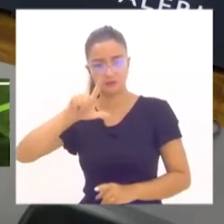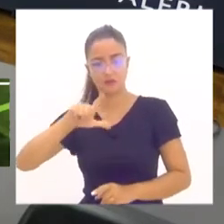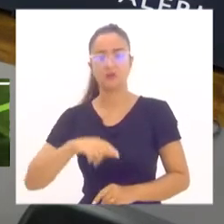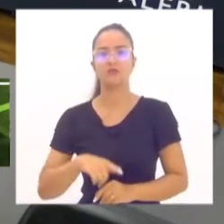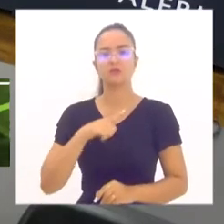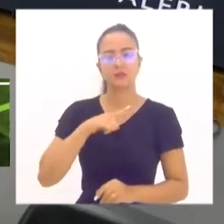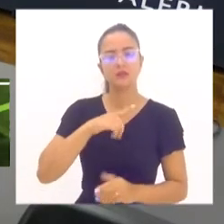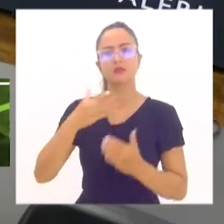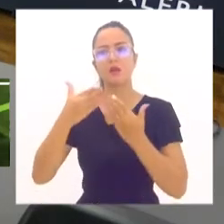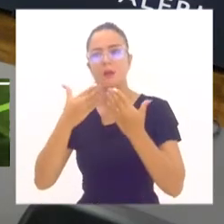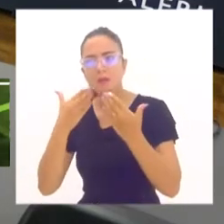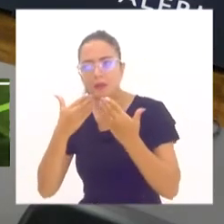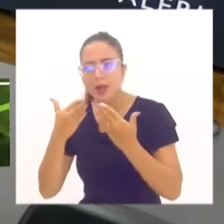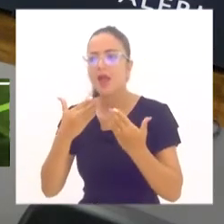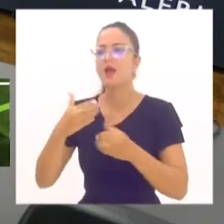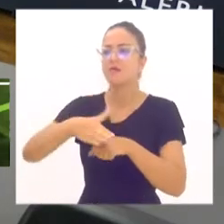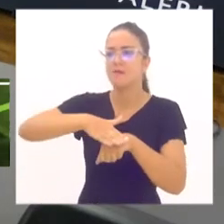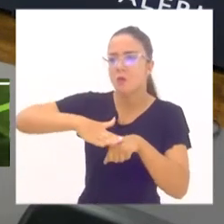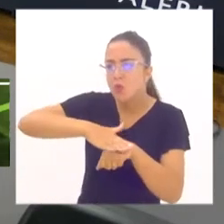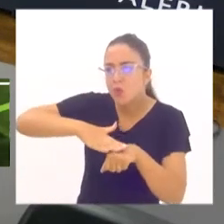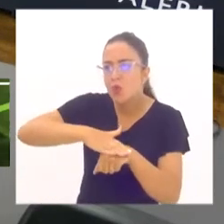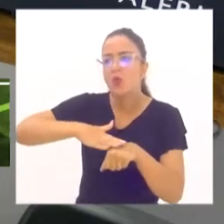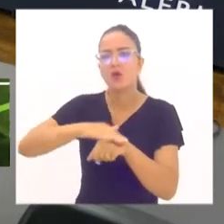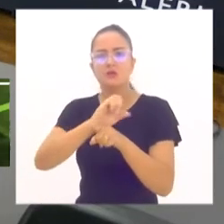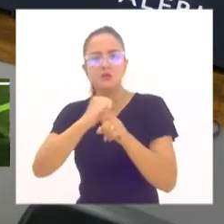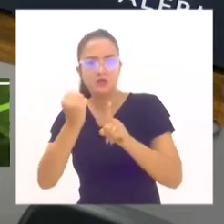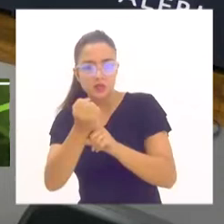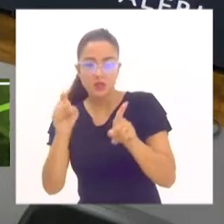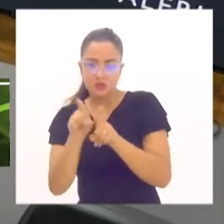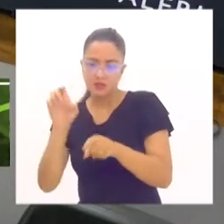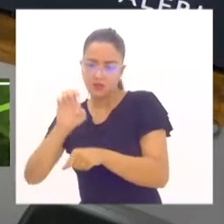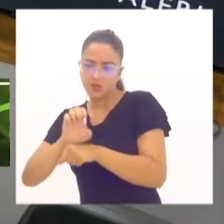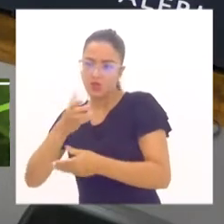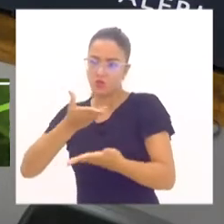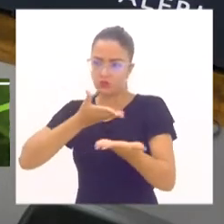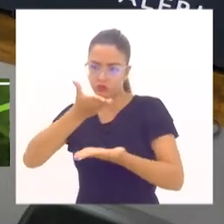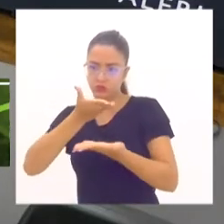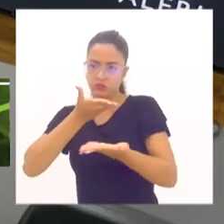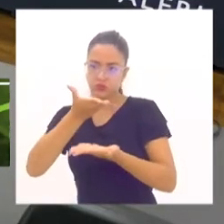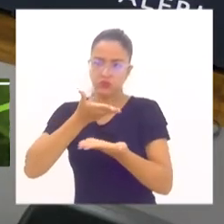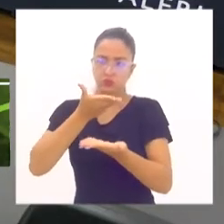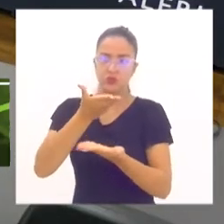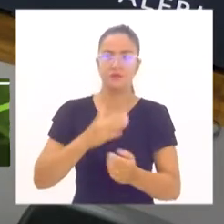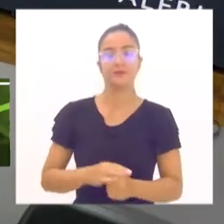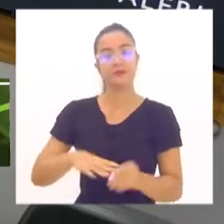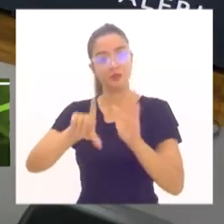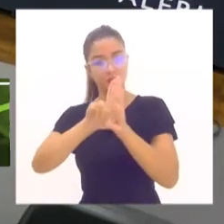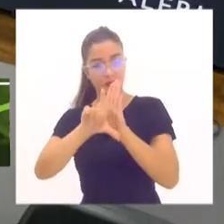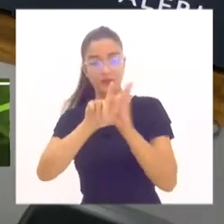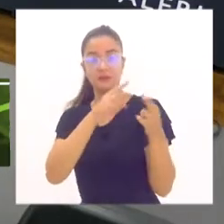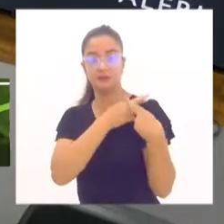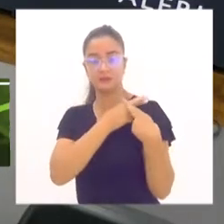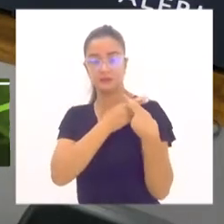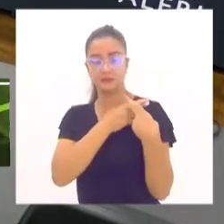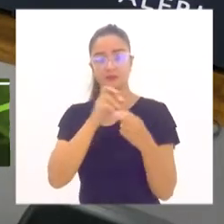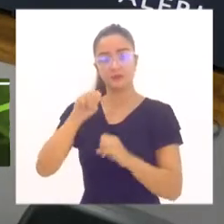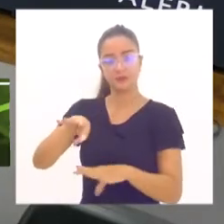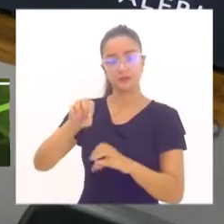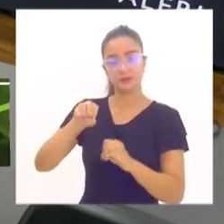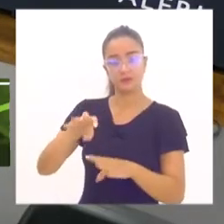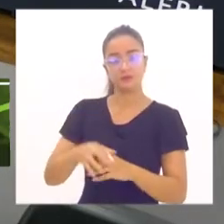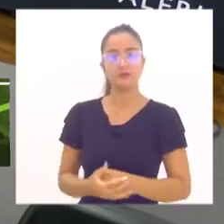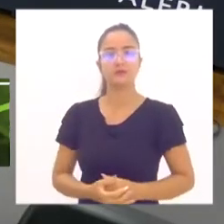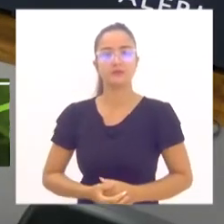de diálogo entre a sociedade civil e o Estado do Rio de Janeiro. E pela Lei de Responsabilidade Educacional,